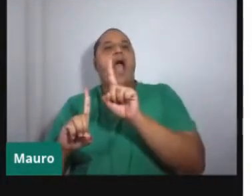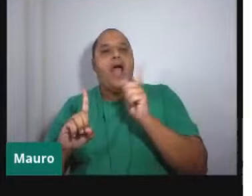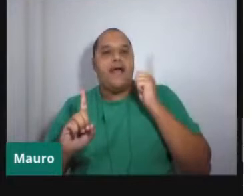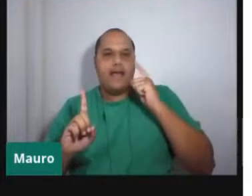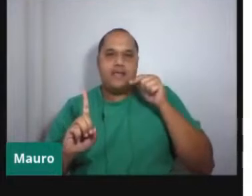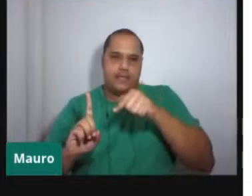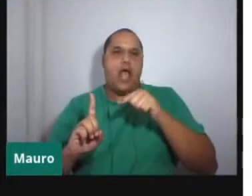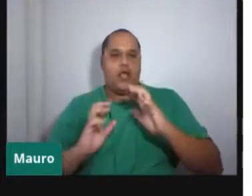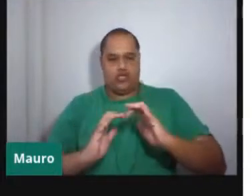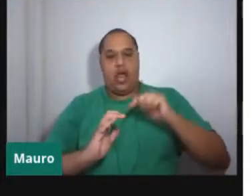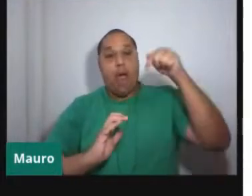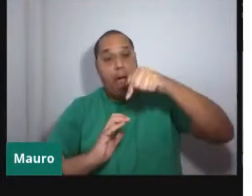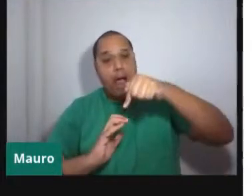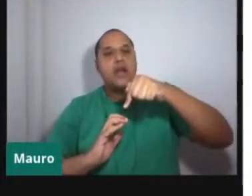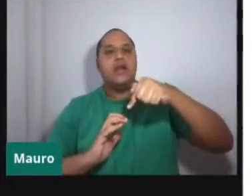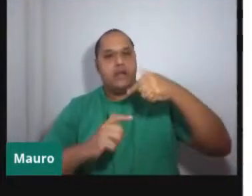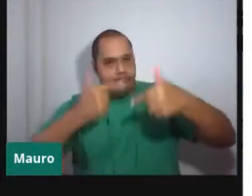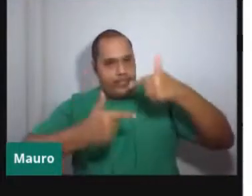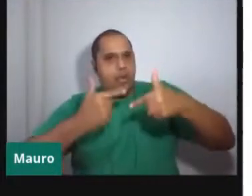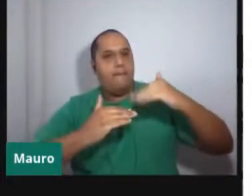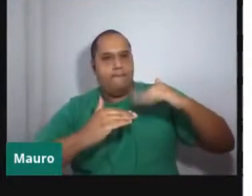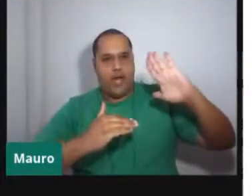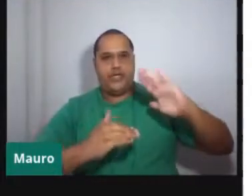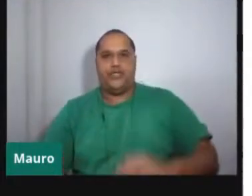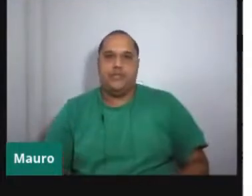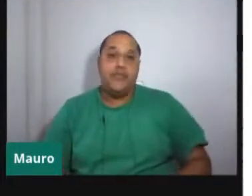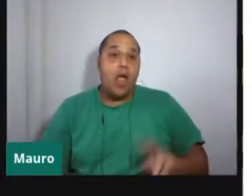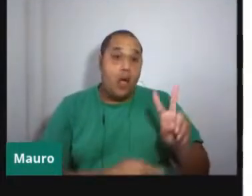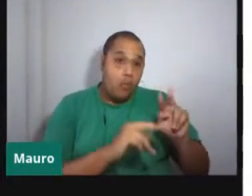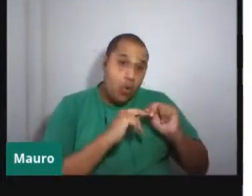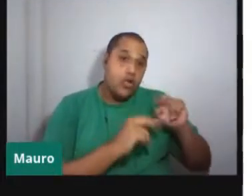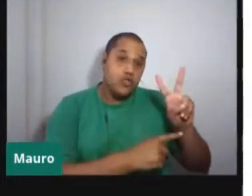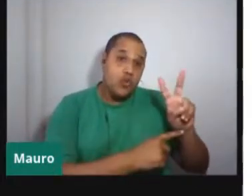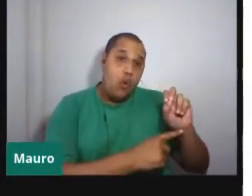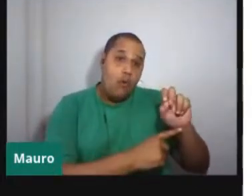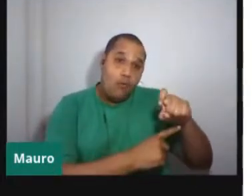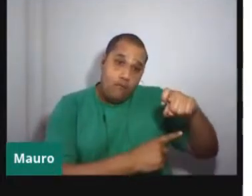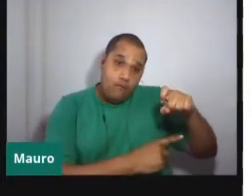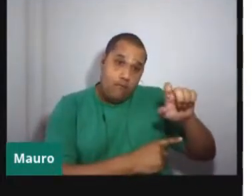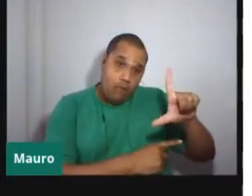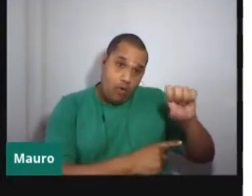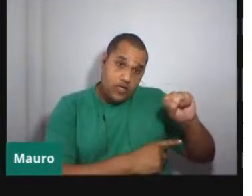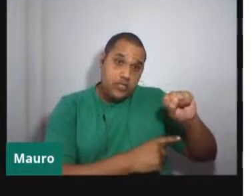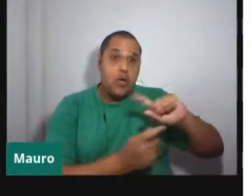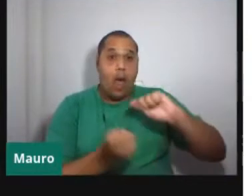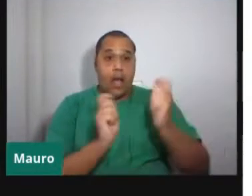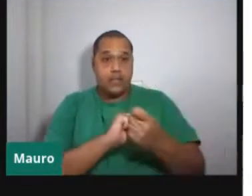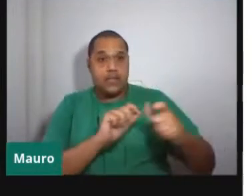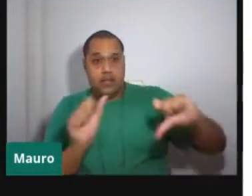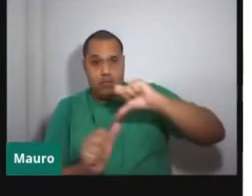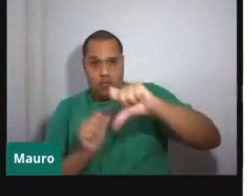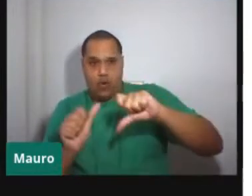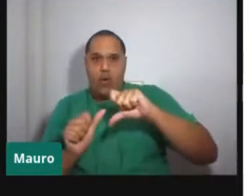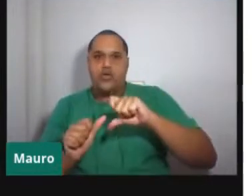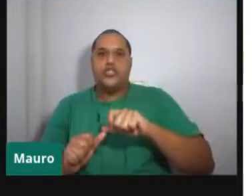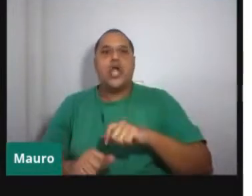Então, a gente vai transformar esses voxels, que a gente chama de uma matriz de input, né? A gente vai transformar, então,